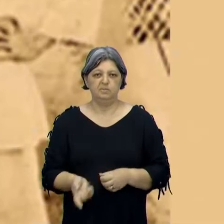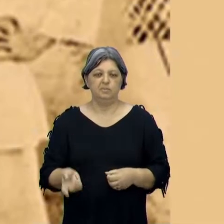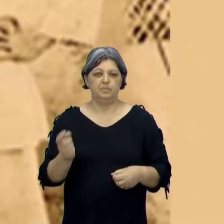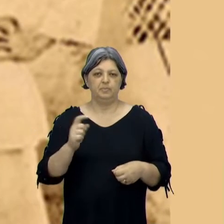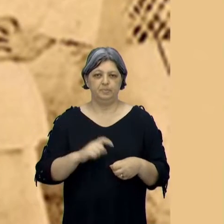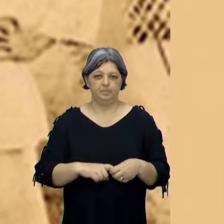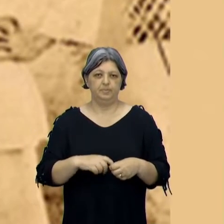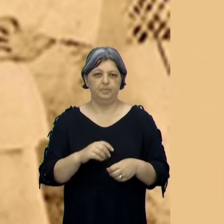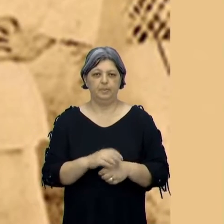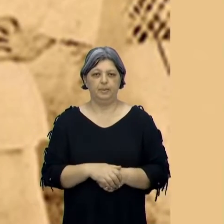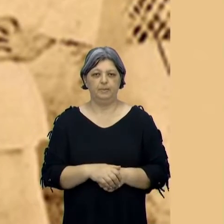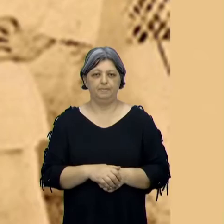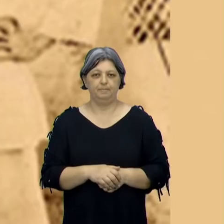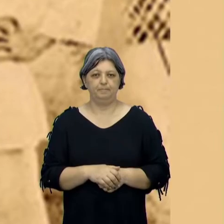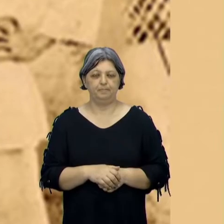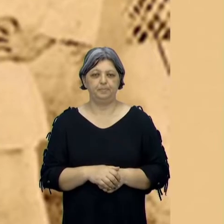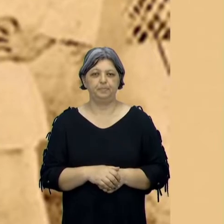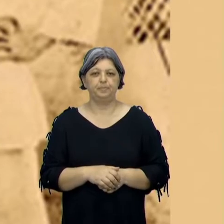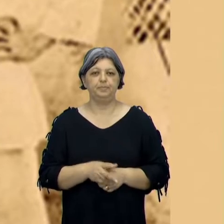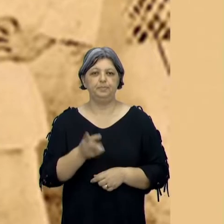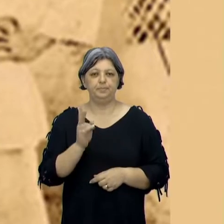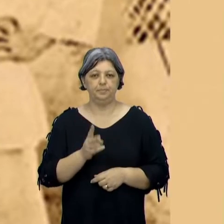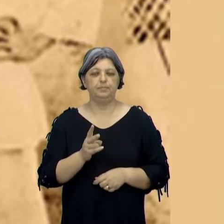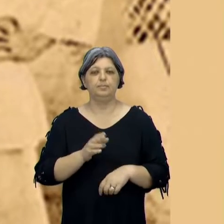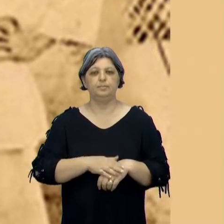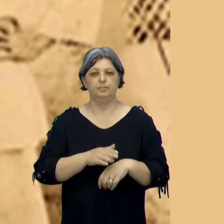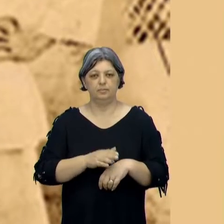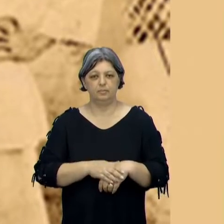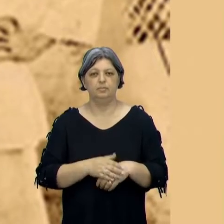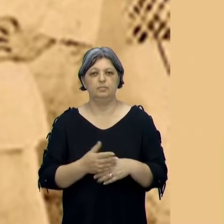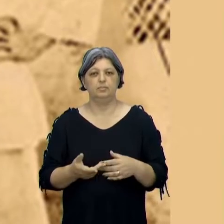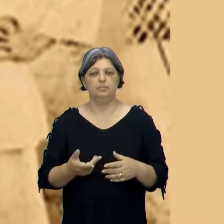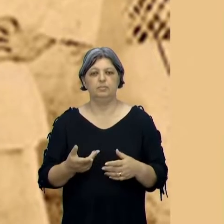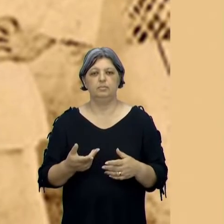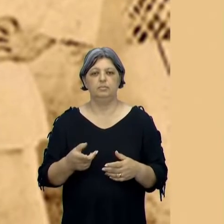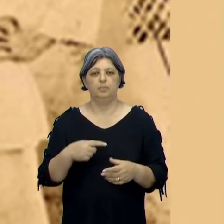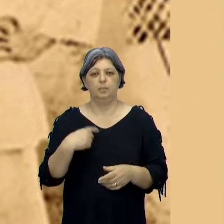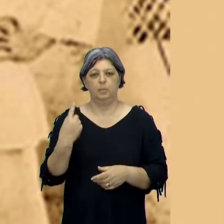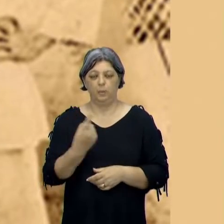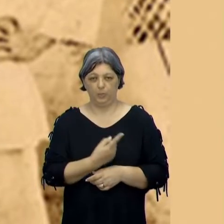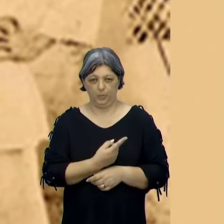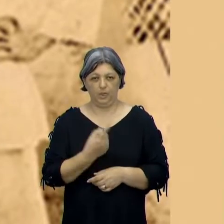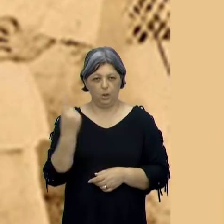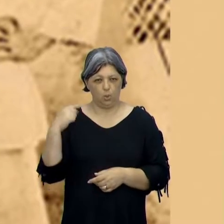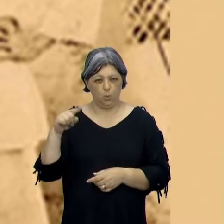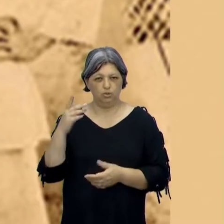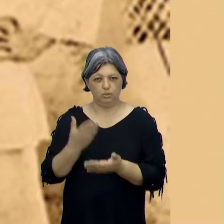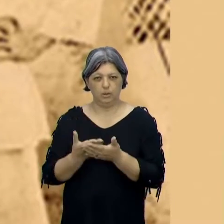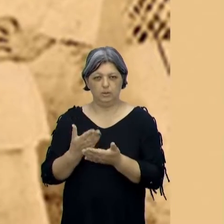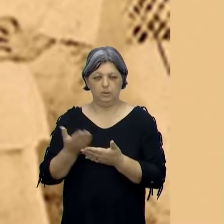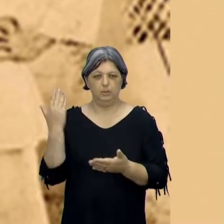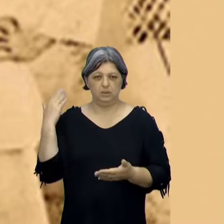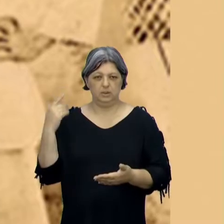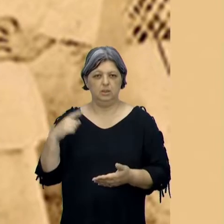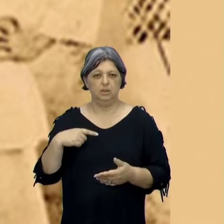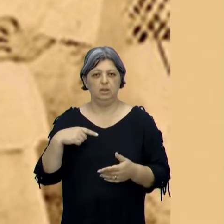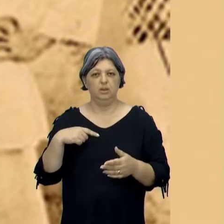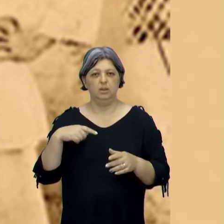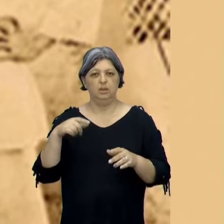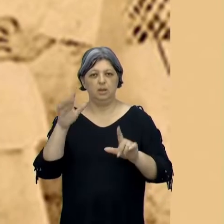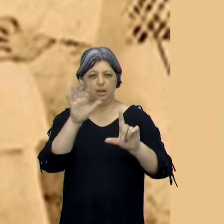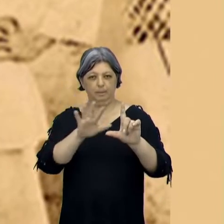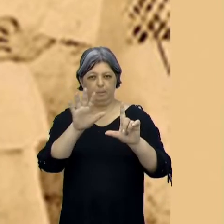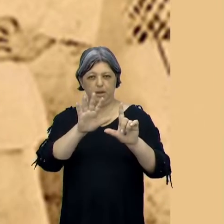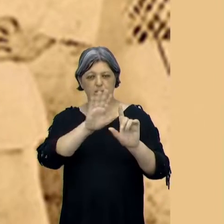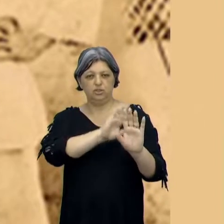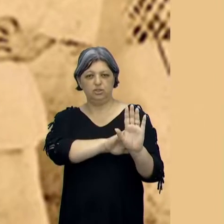mim. Como sempre eu tenho feito aí ultimamente nessas nossas últimas aulas, tem uma imagem aqui atrás,